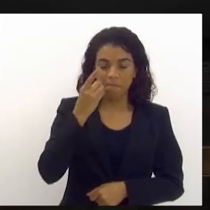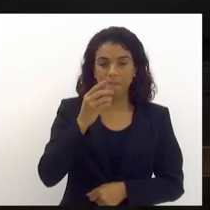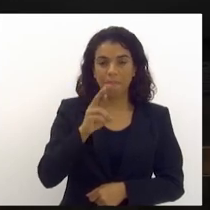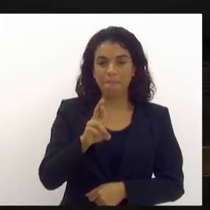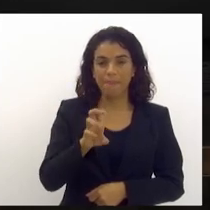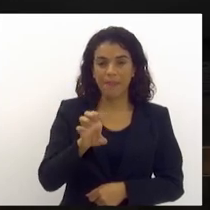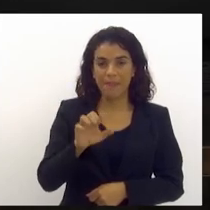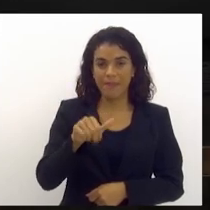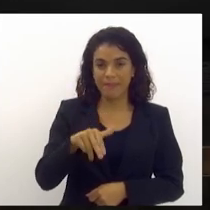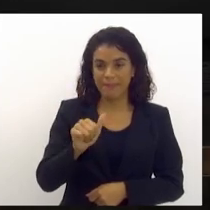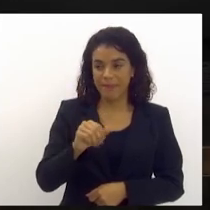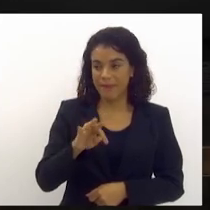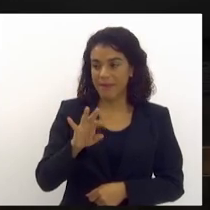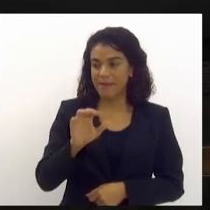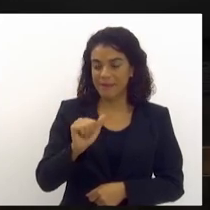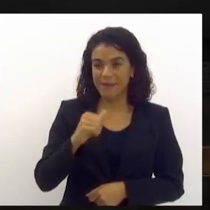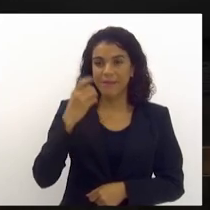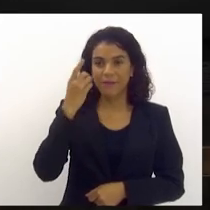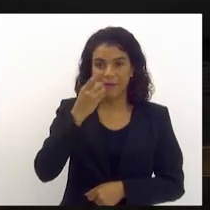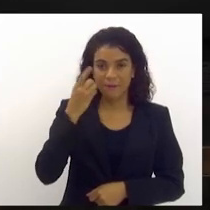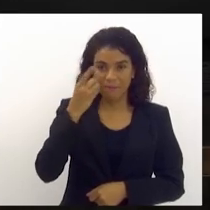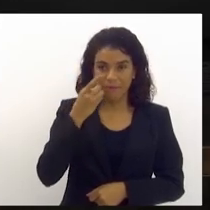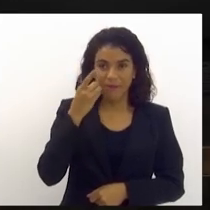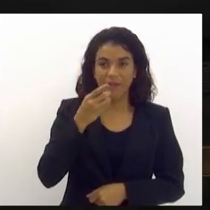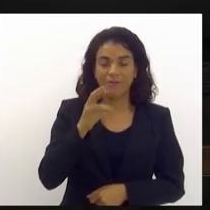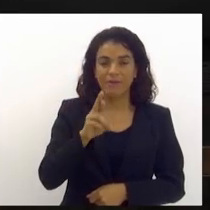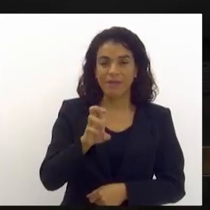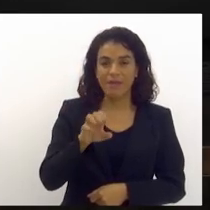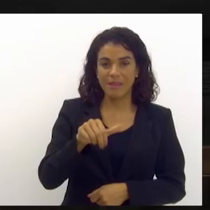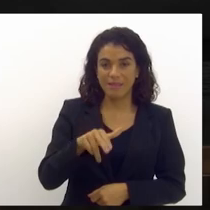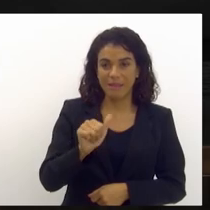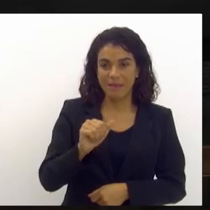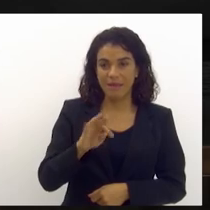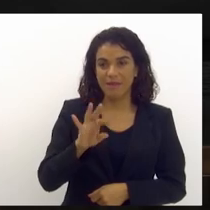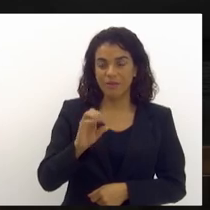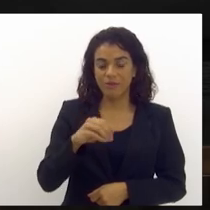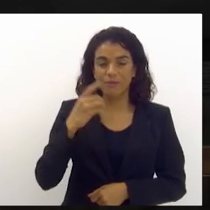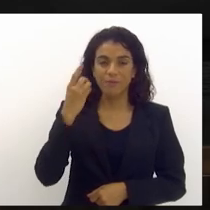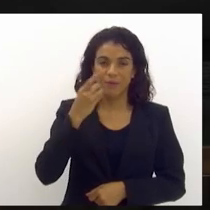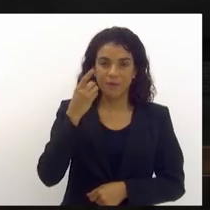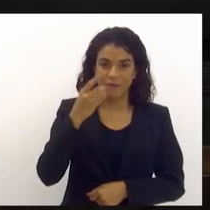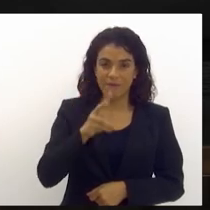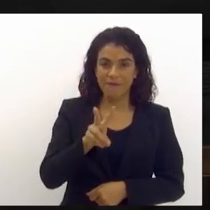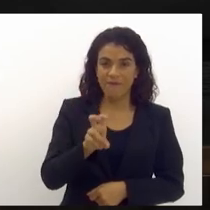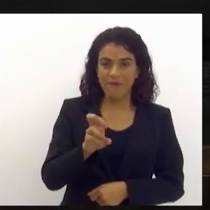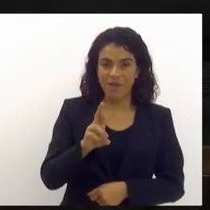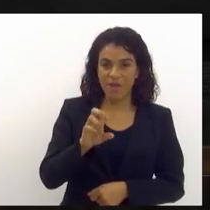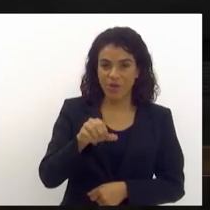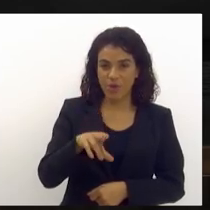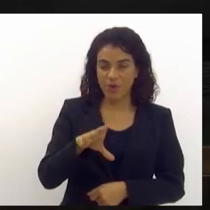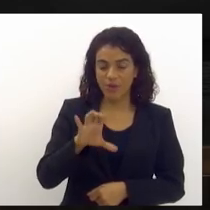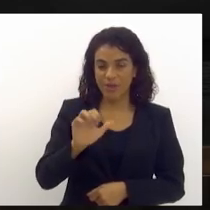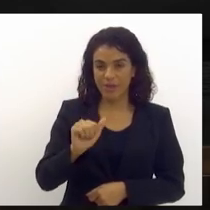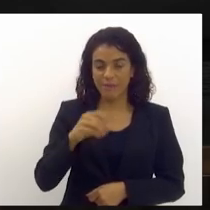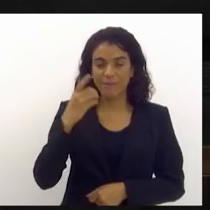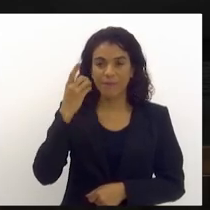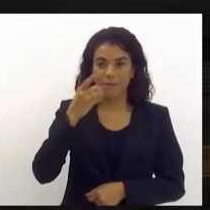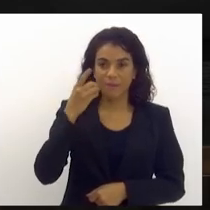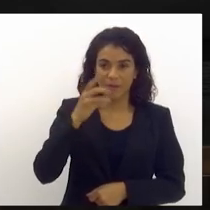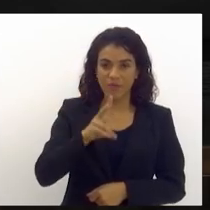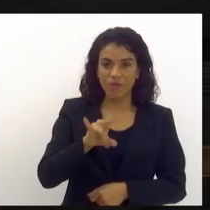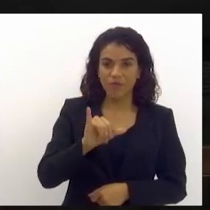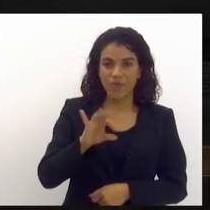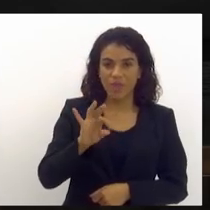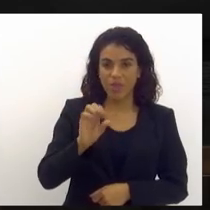Deputada Renata Souza. Deputado Renato Machado. Deputada Verônica Lima, deputado Vitor